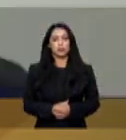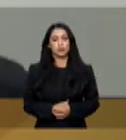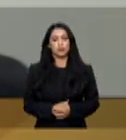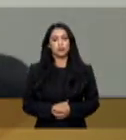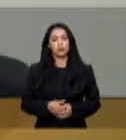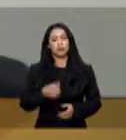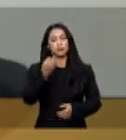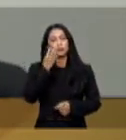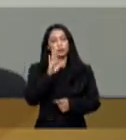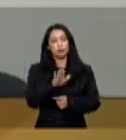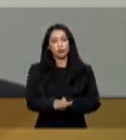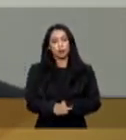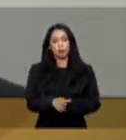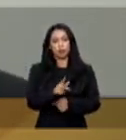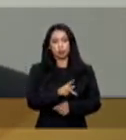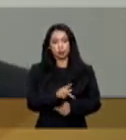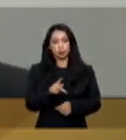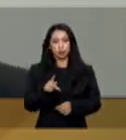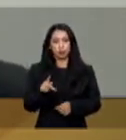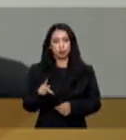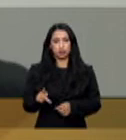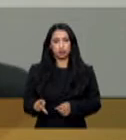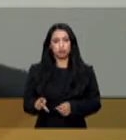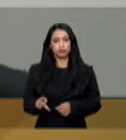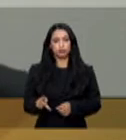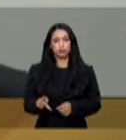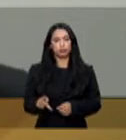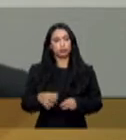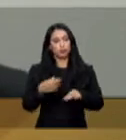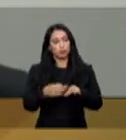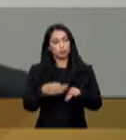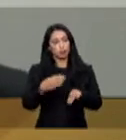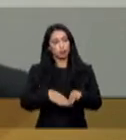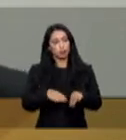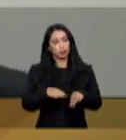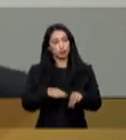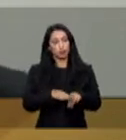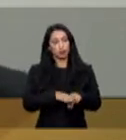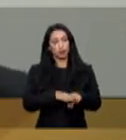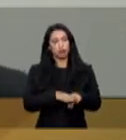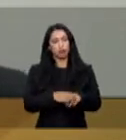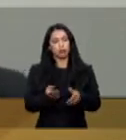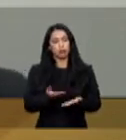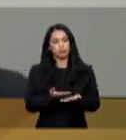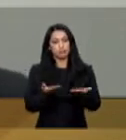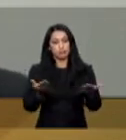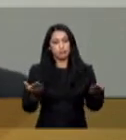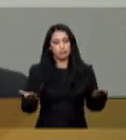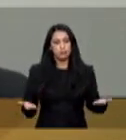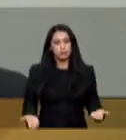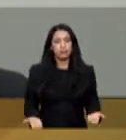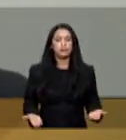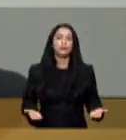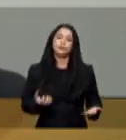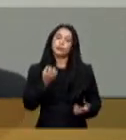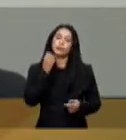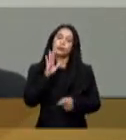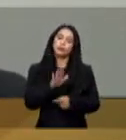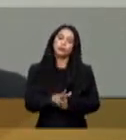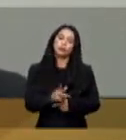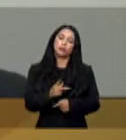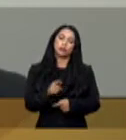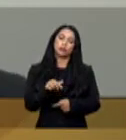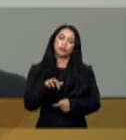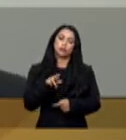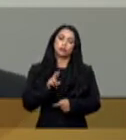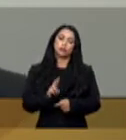Boa tarde, senhor presidente. Boa tarde, senhores ministros, senhoras ministras. Boa tarde, excelentíssimo senhor procurador-geral